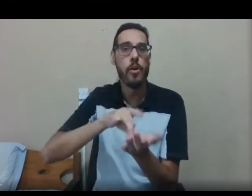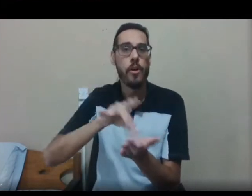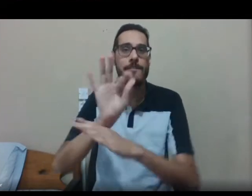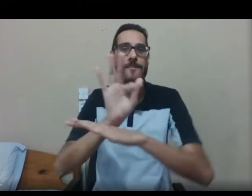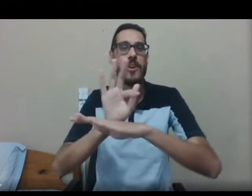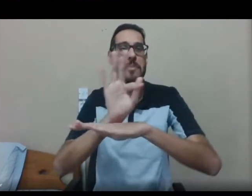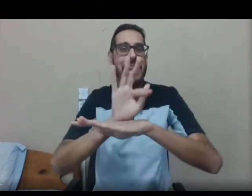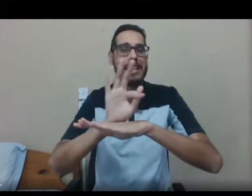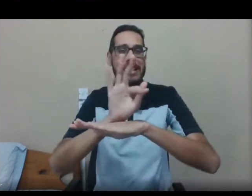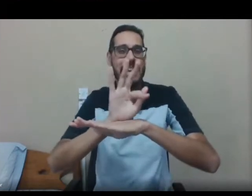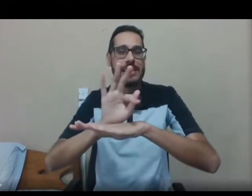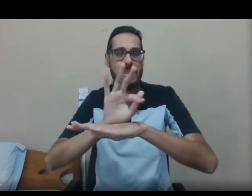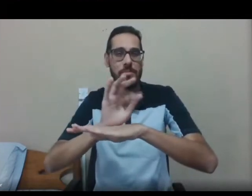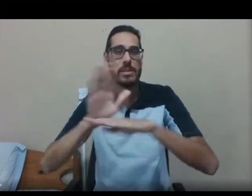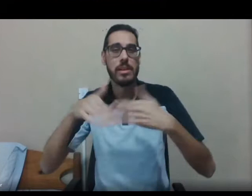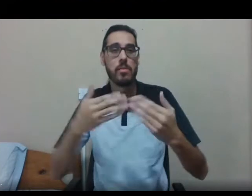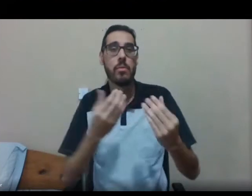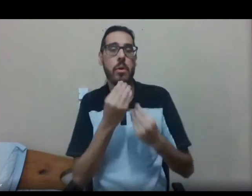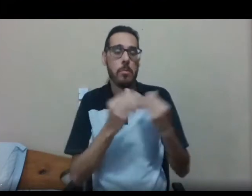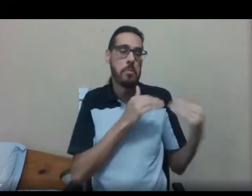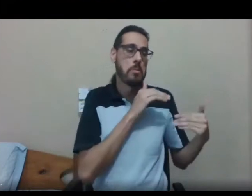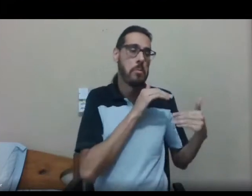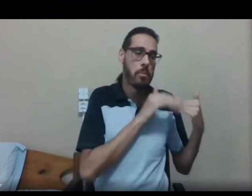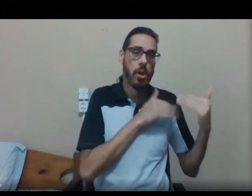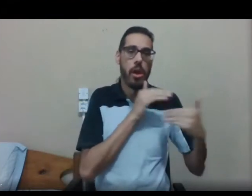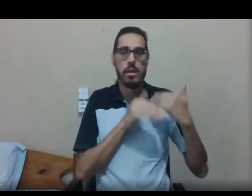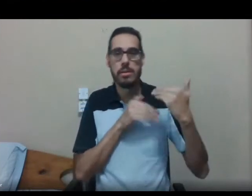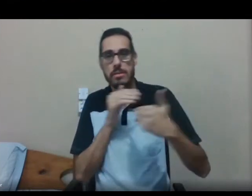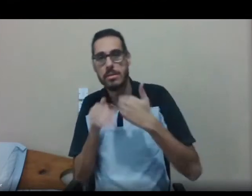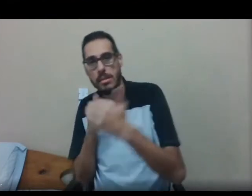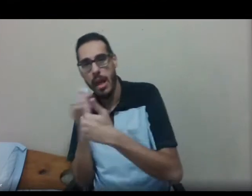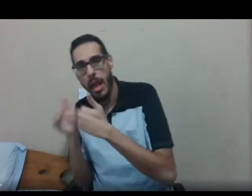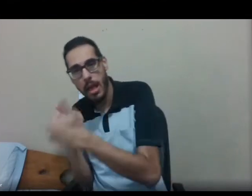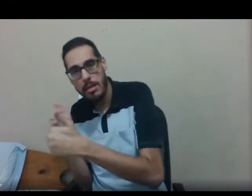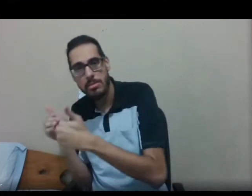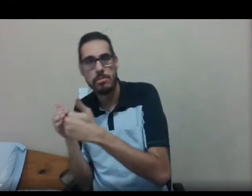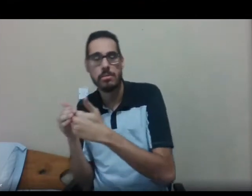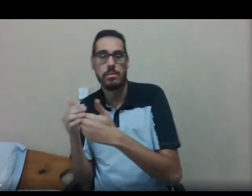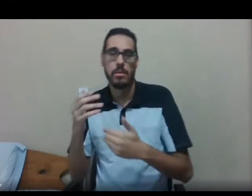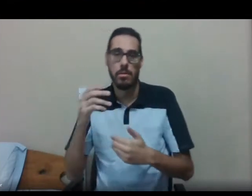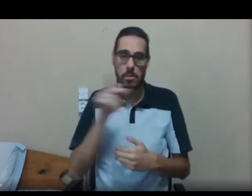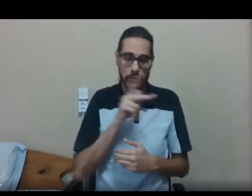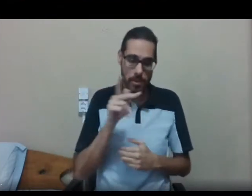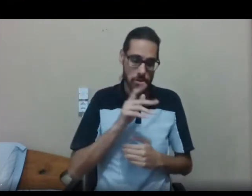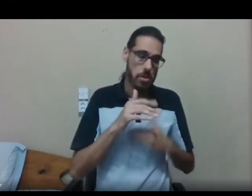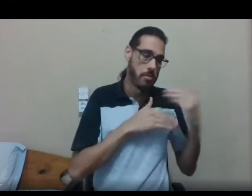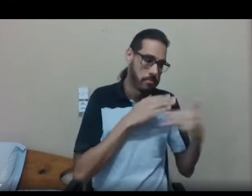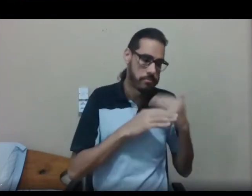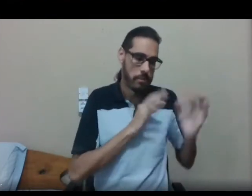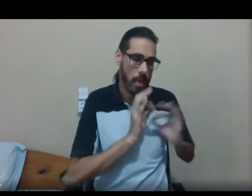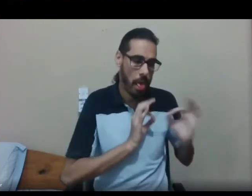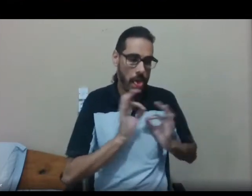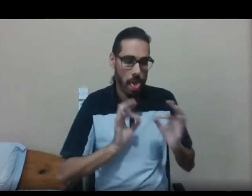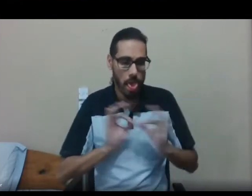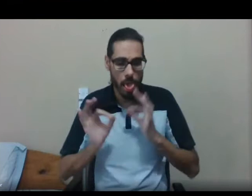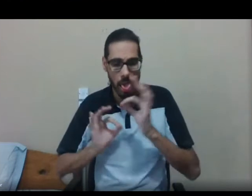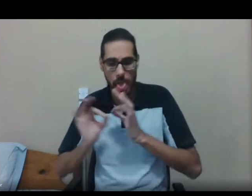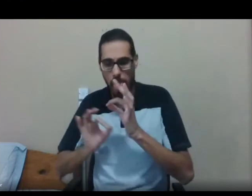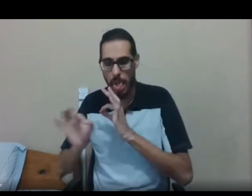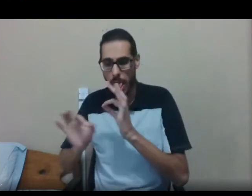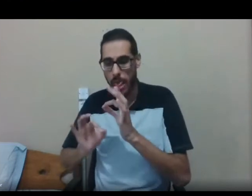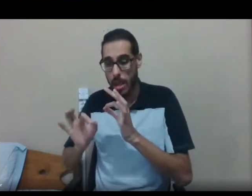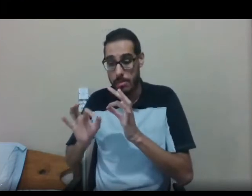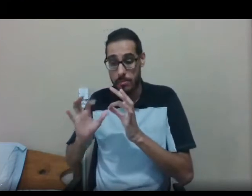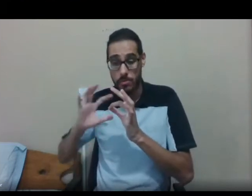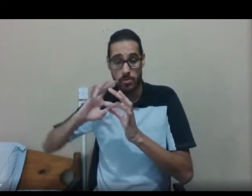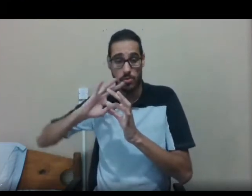são disciplinas de um curso de graduação, então ela tem sim uma intencionalidade educativa. E aí tem a proposta, né, um plano de ensino que a